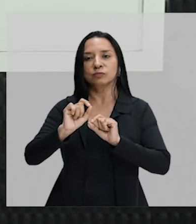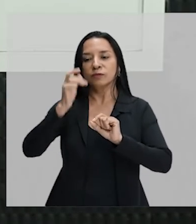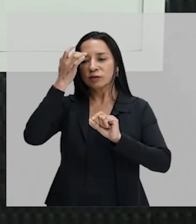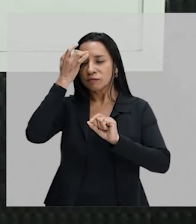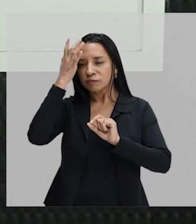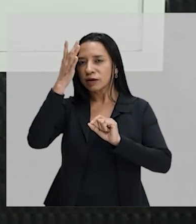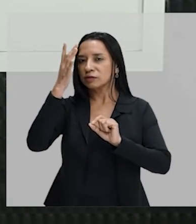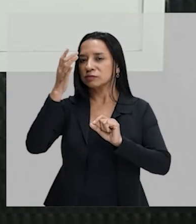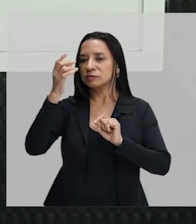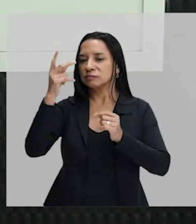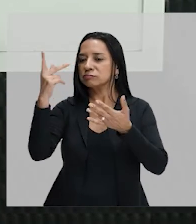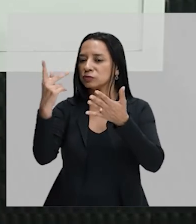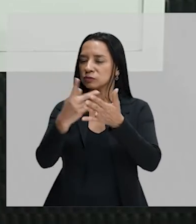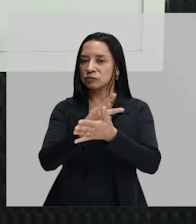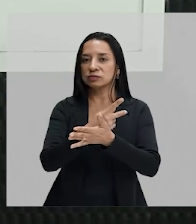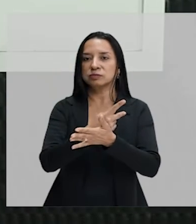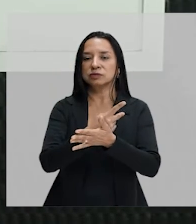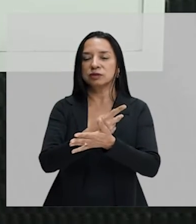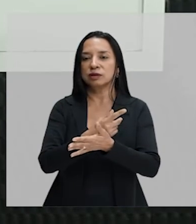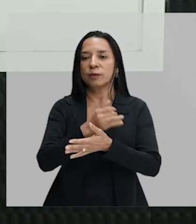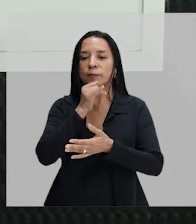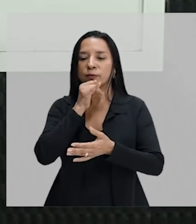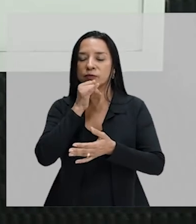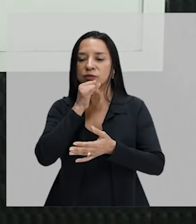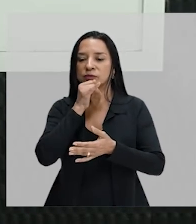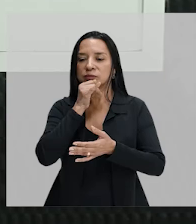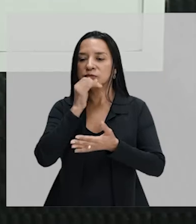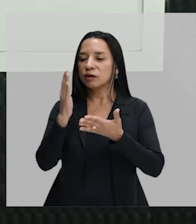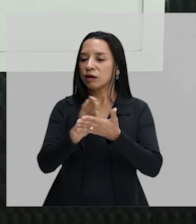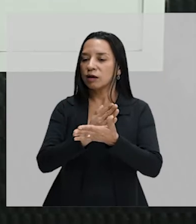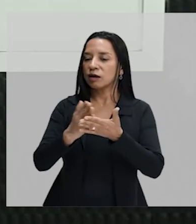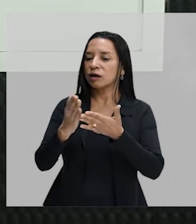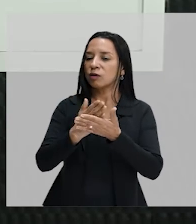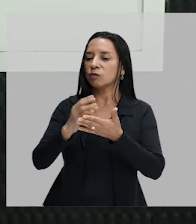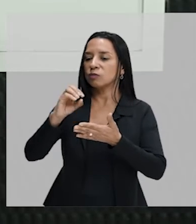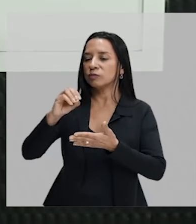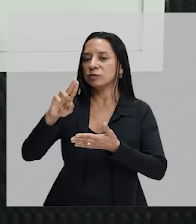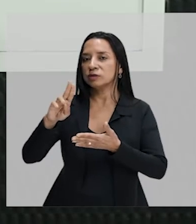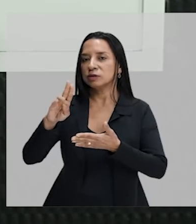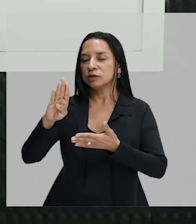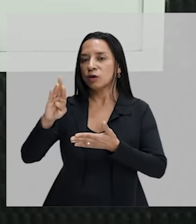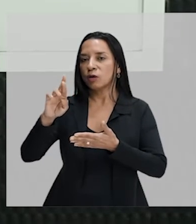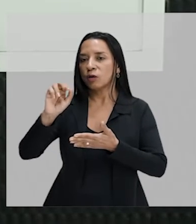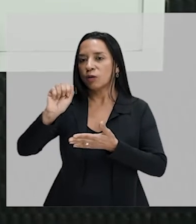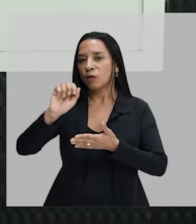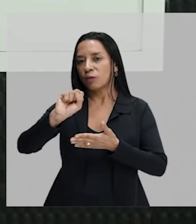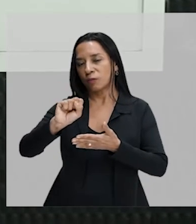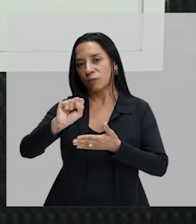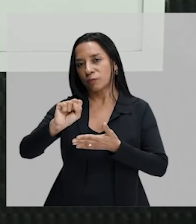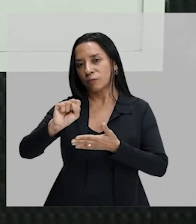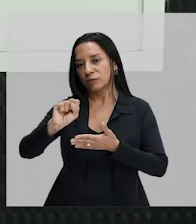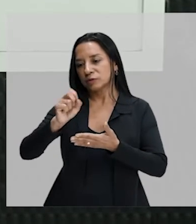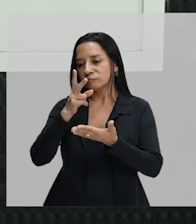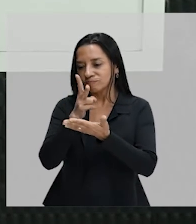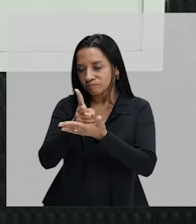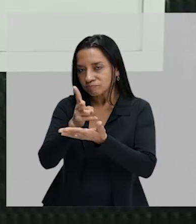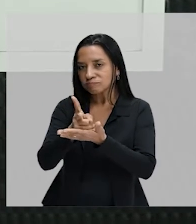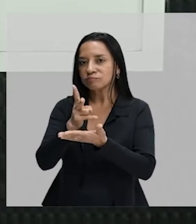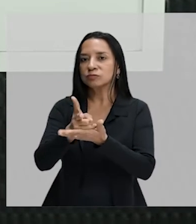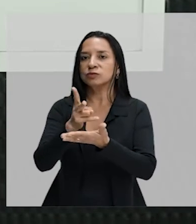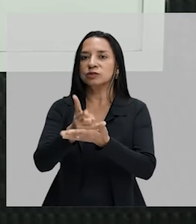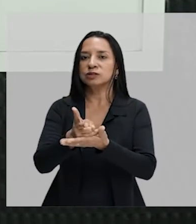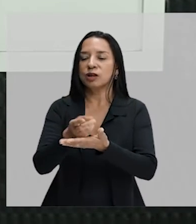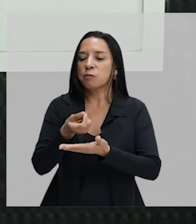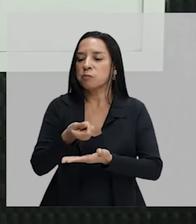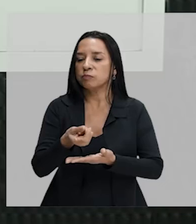fácil de acontecer em determinadas obras, né, que se perpetuam até hoje na humanidade.